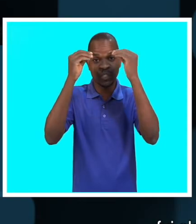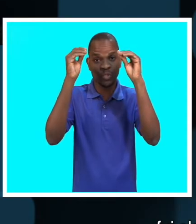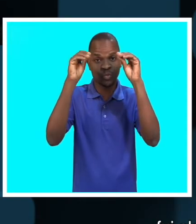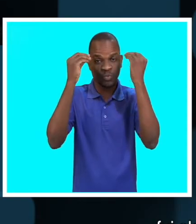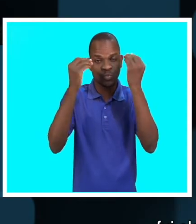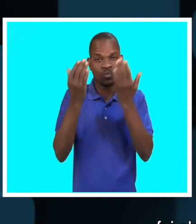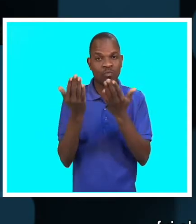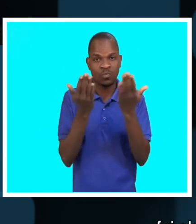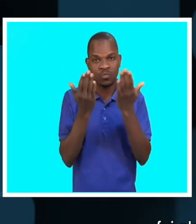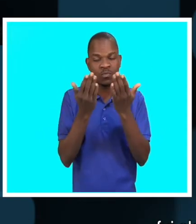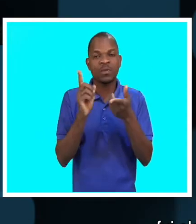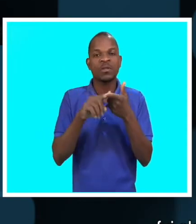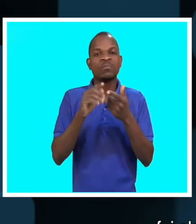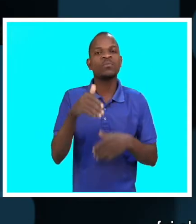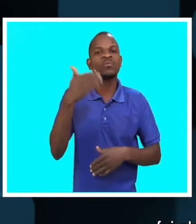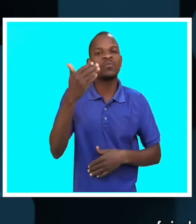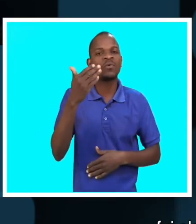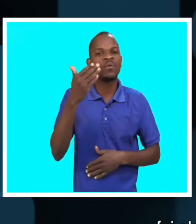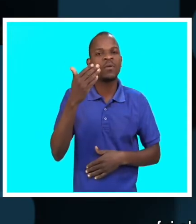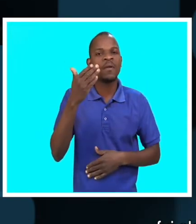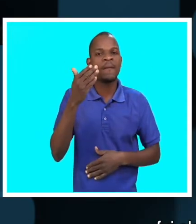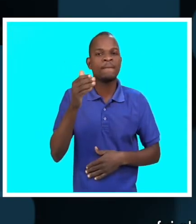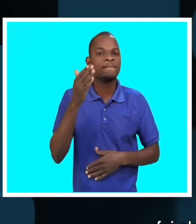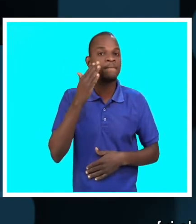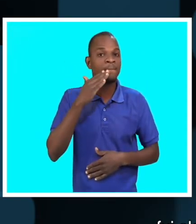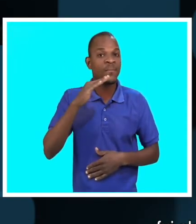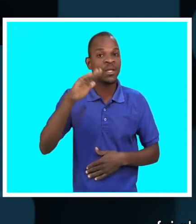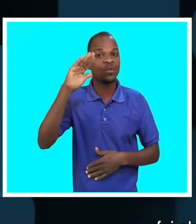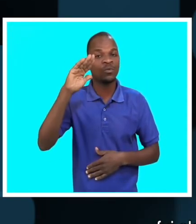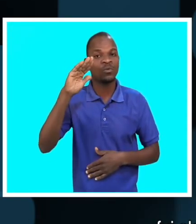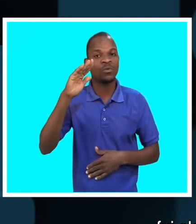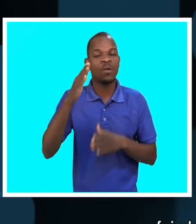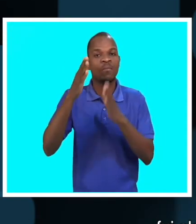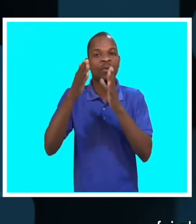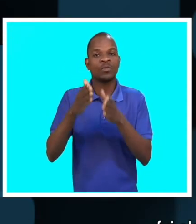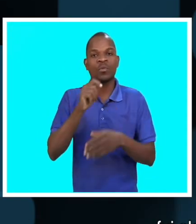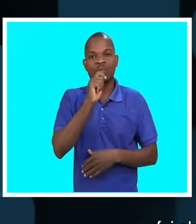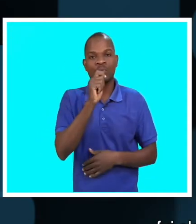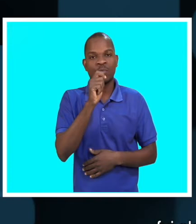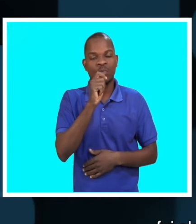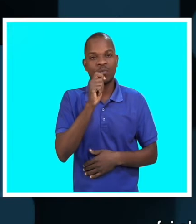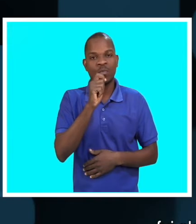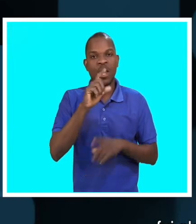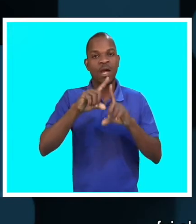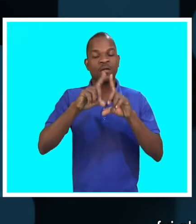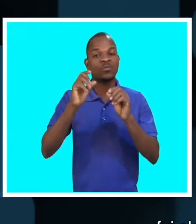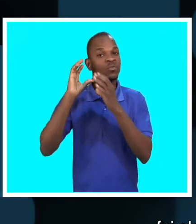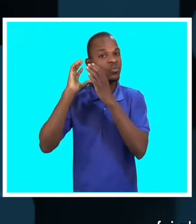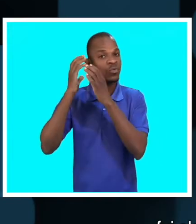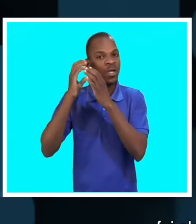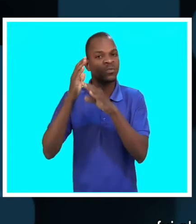fui melhor locutor da rádio em 2012.